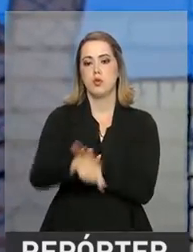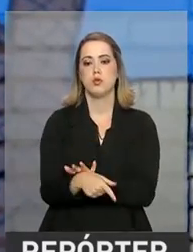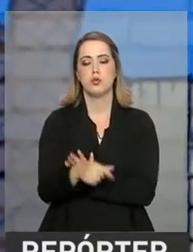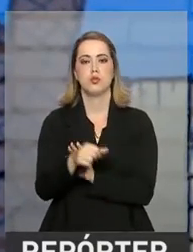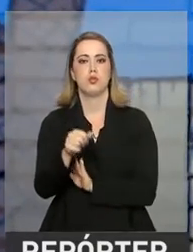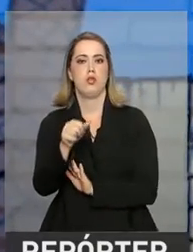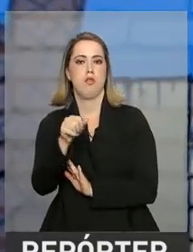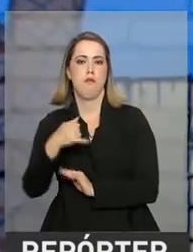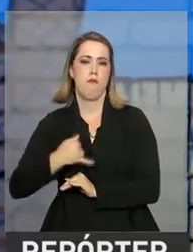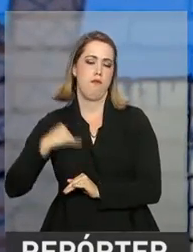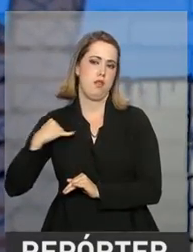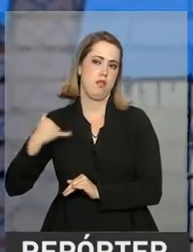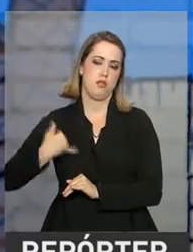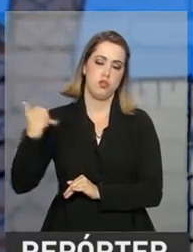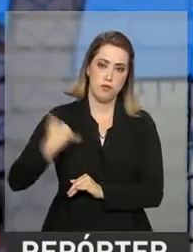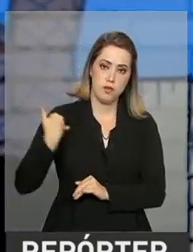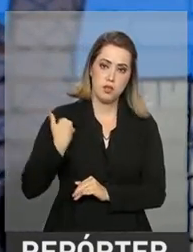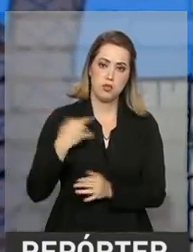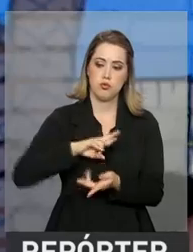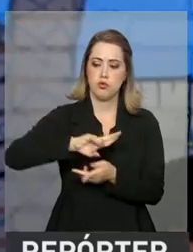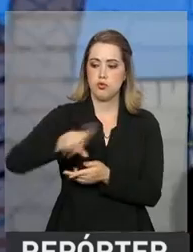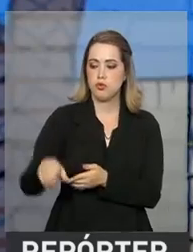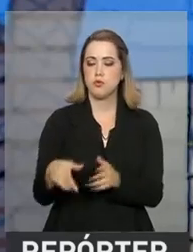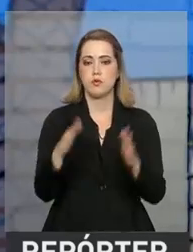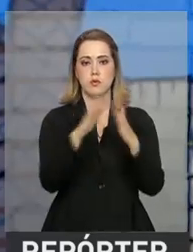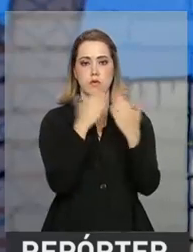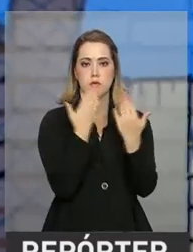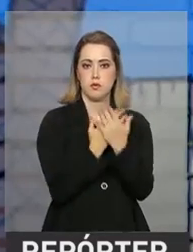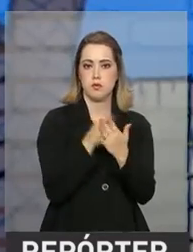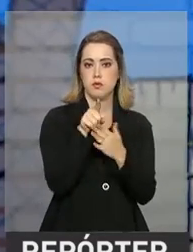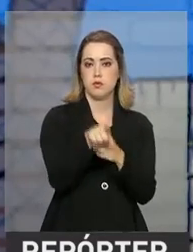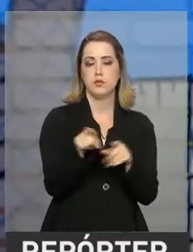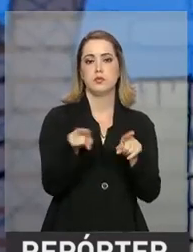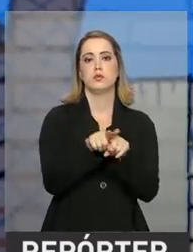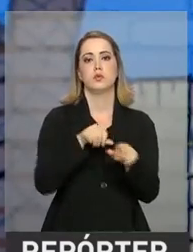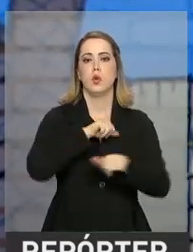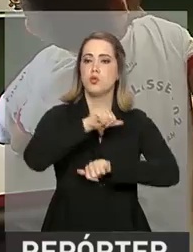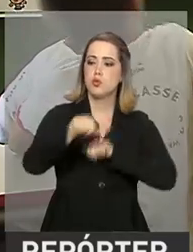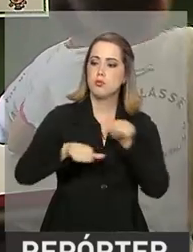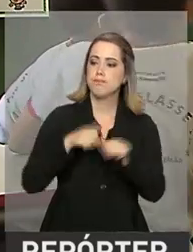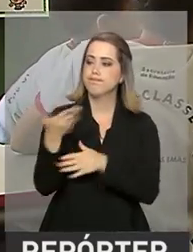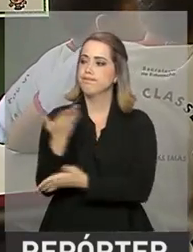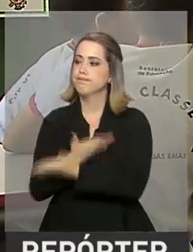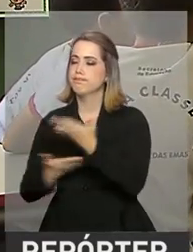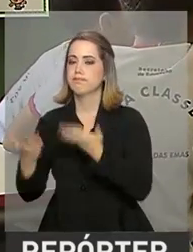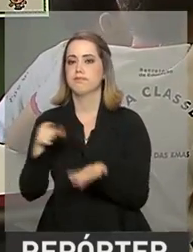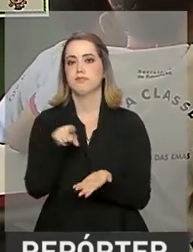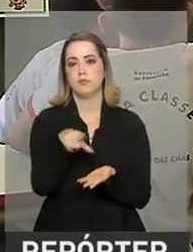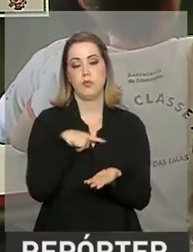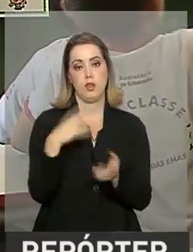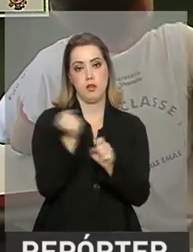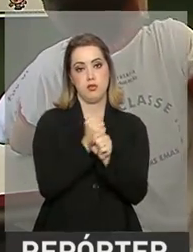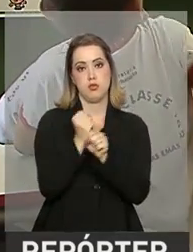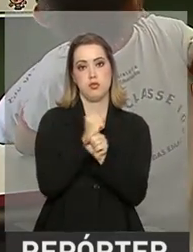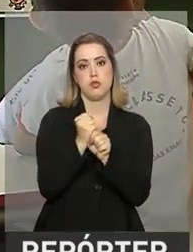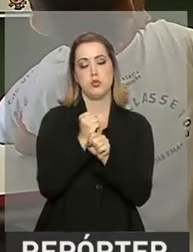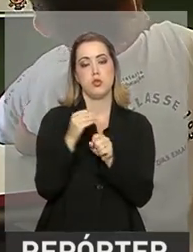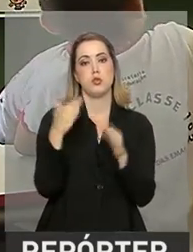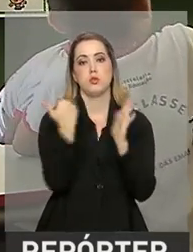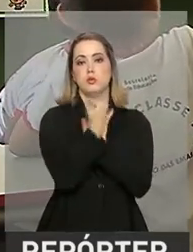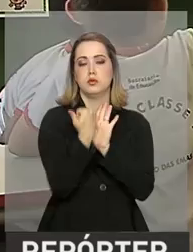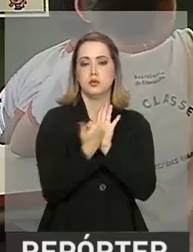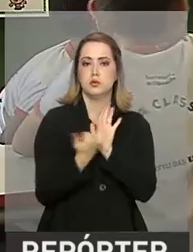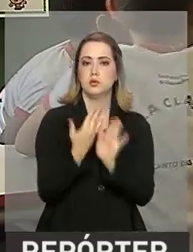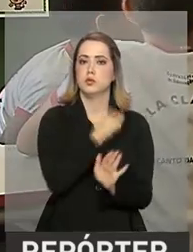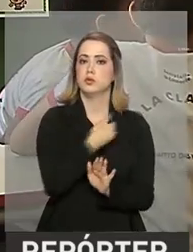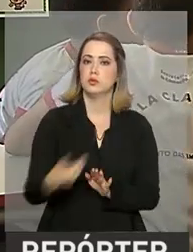de diferentes escolas, realidades sociais e tal. E a gente tem essa troca de conhecimento. Nesse ano, o programa, que integra ações